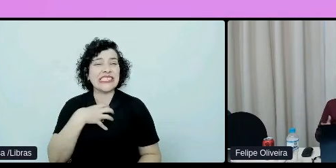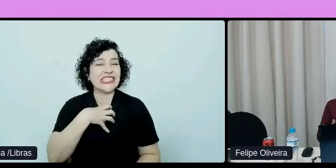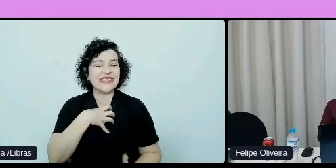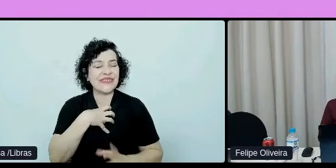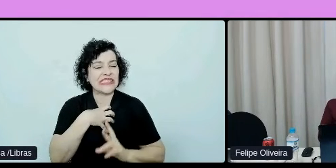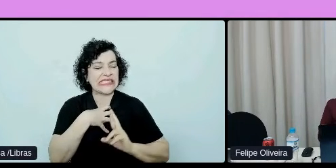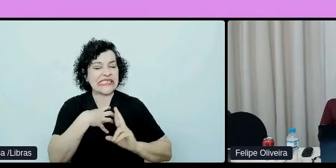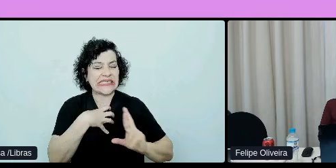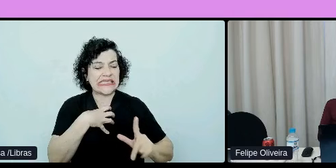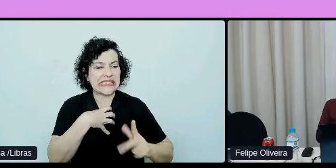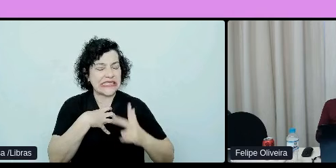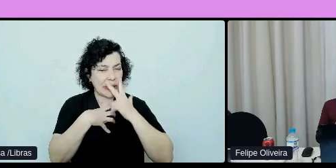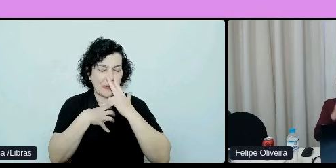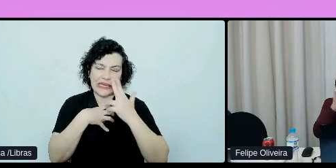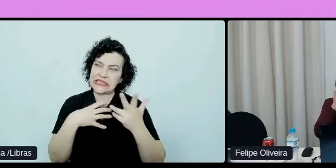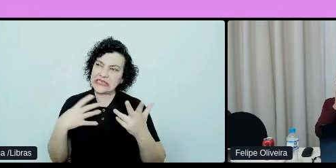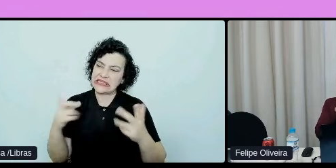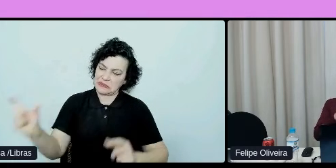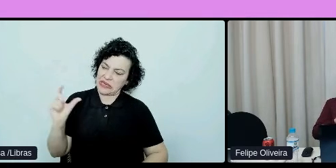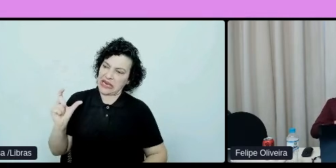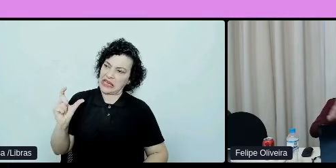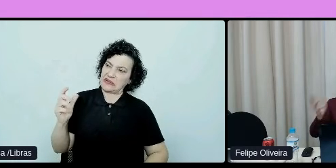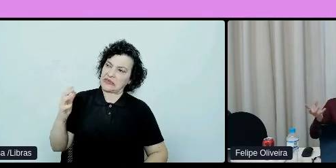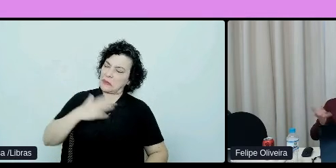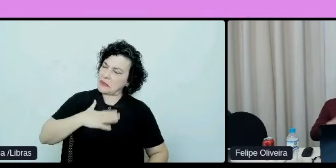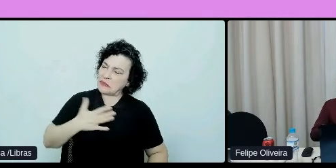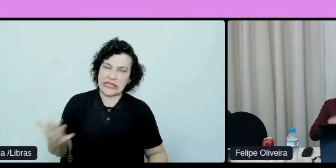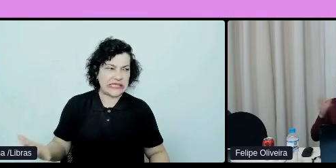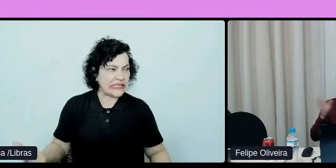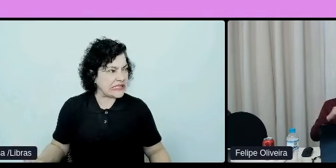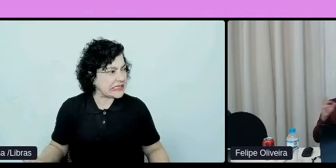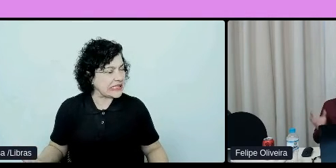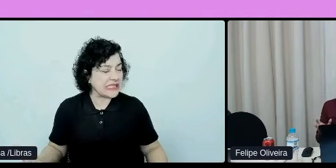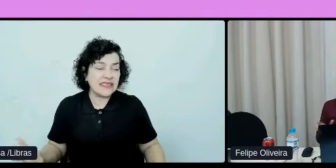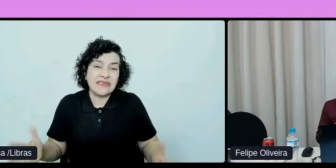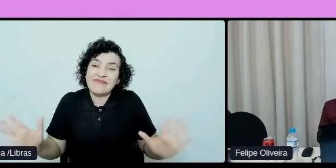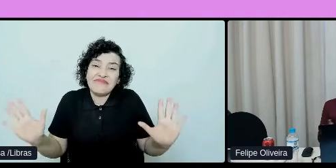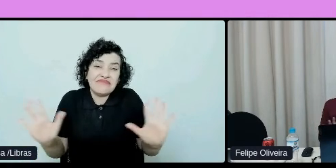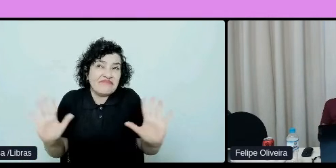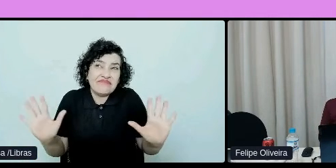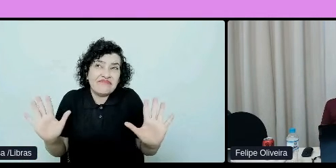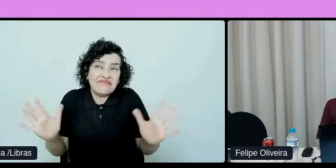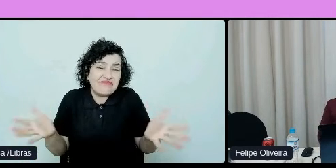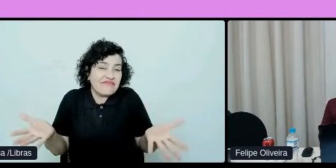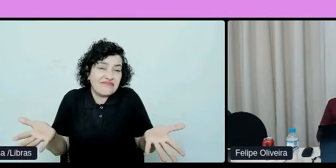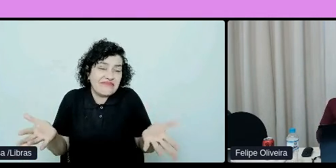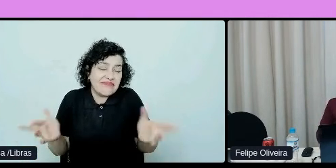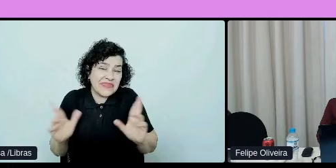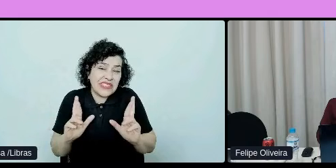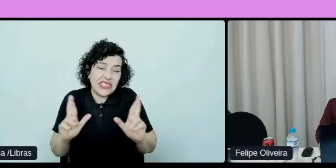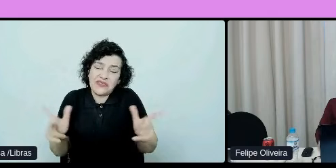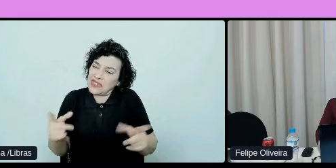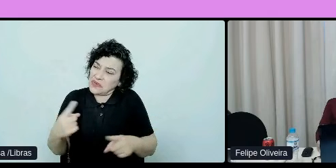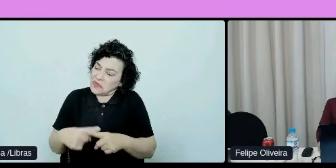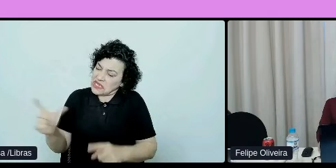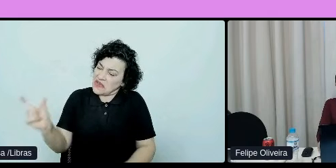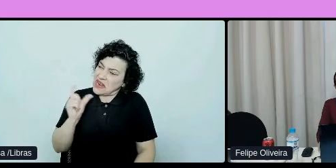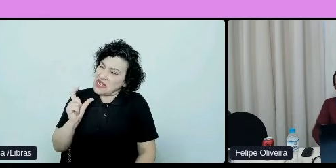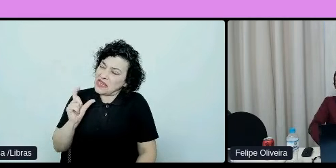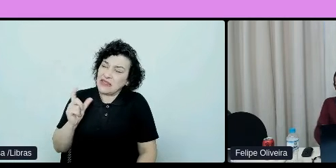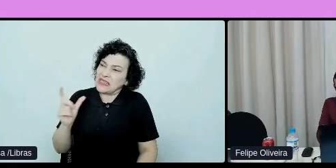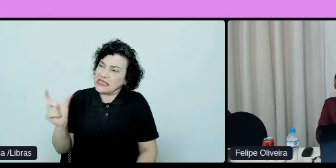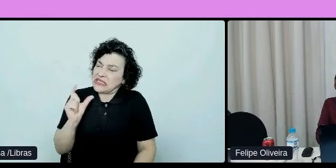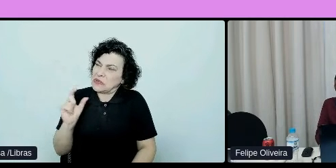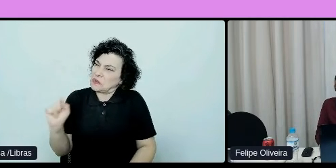que é com a gente, que é um xingamento, ou que é uma grosseria, ou que é alguma coisa que a gente acha que é diferente. Nossa, por que você está falando assim? Assim